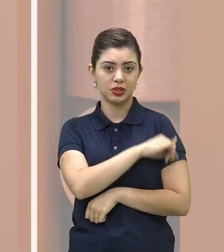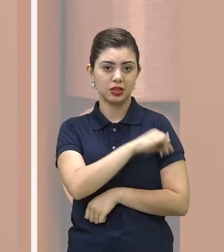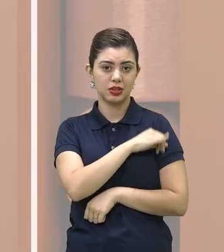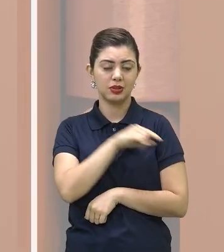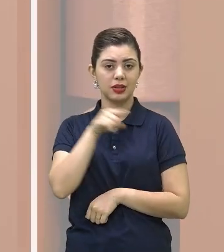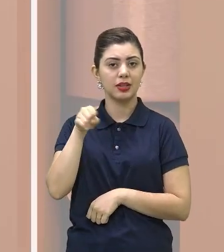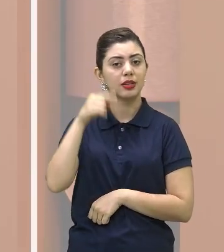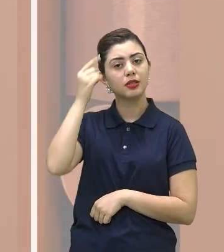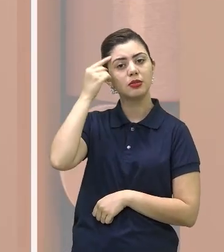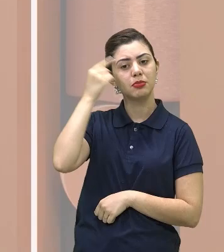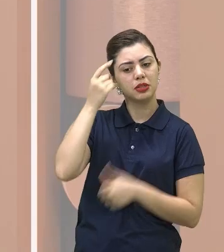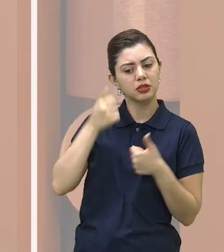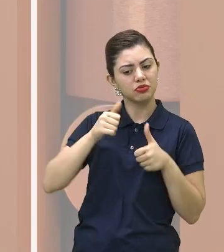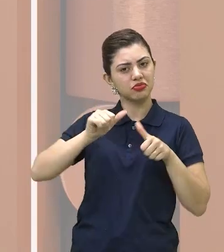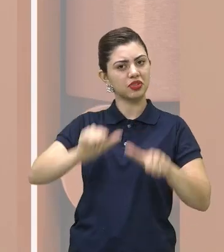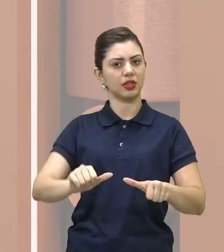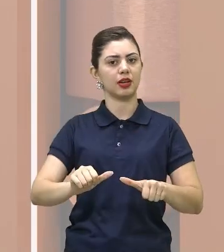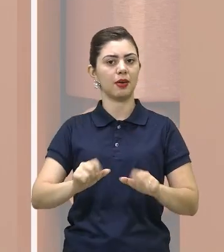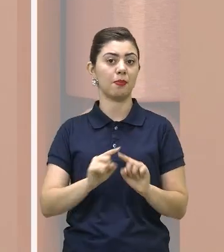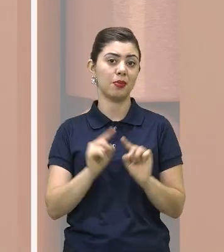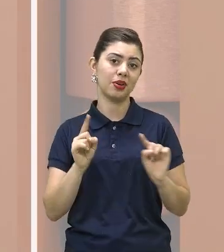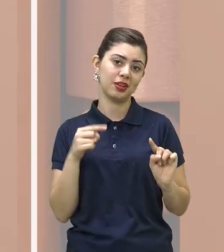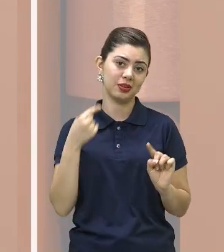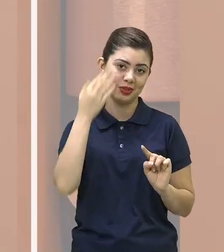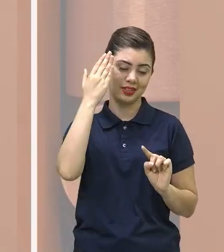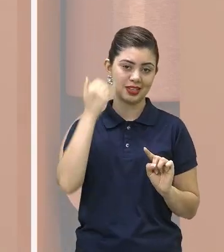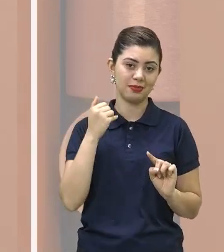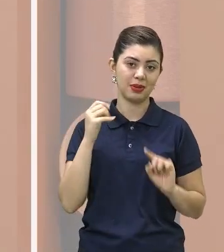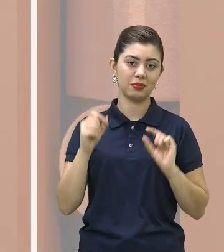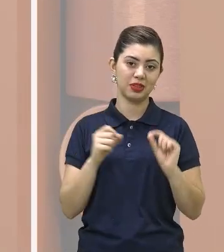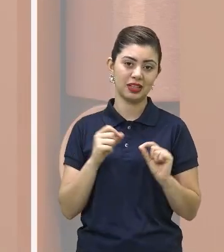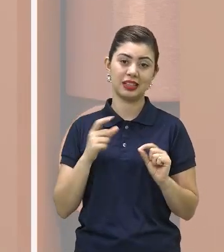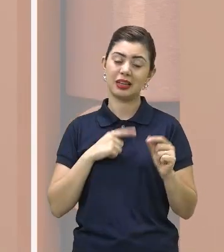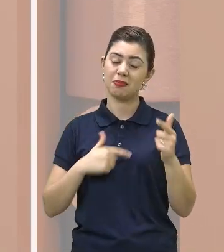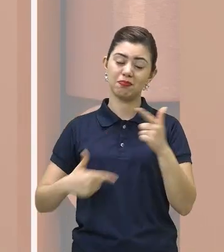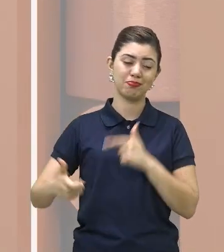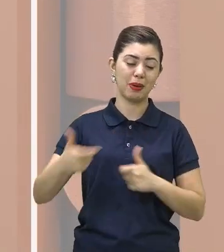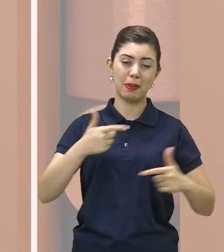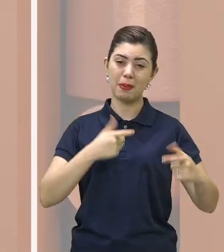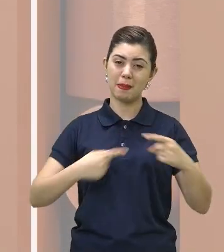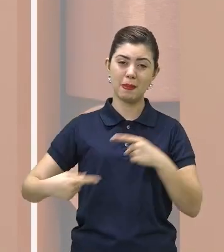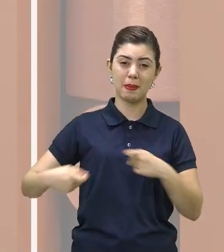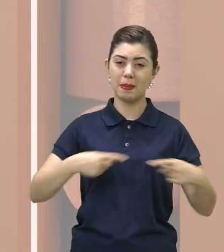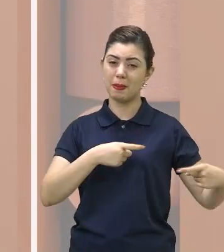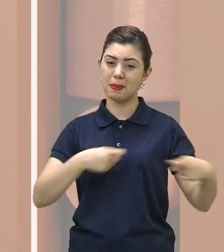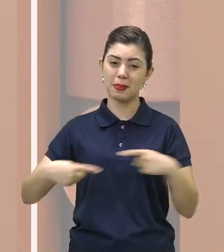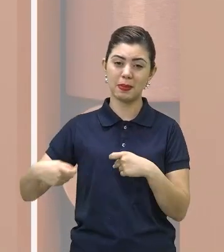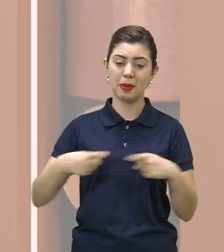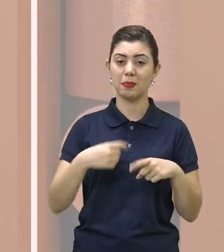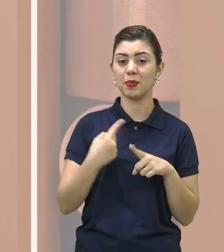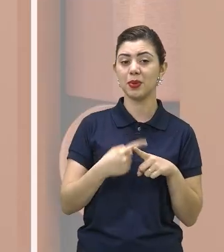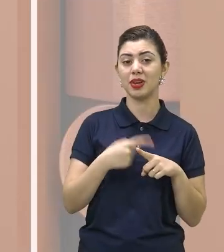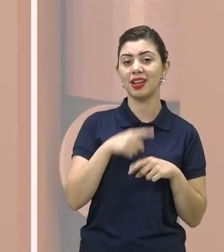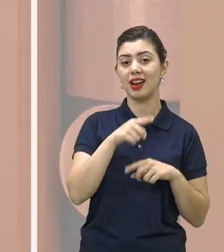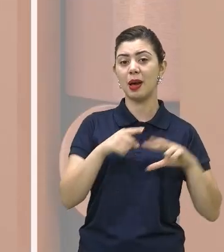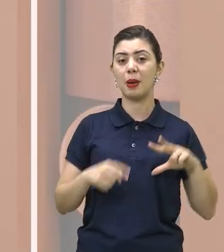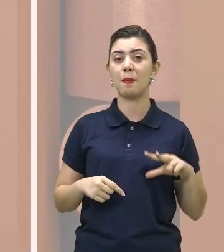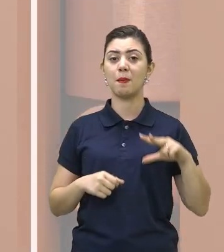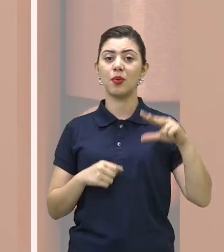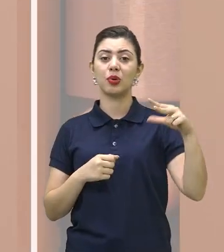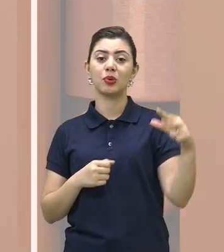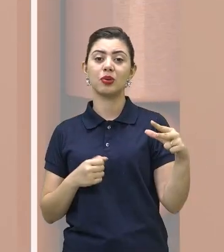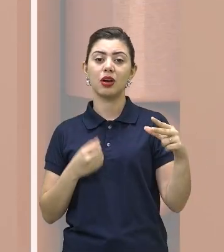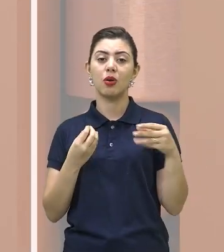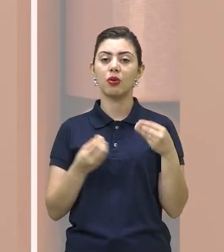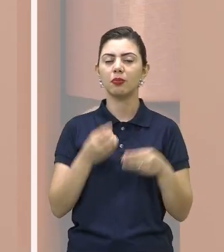Em realmente ficar naquela terra, mas a gente sabe que é uma luta aonde os próprios portugueses vão começar